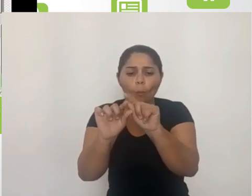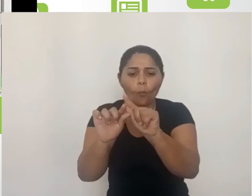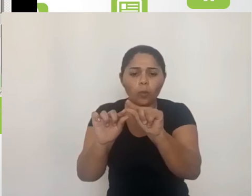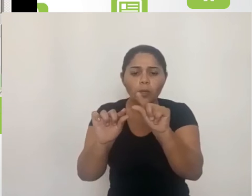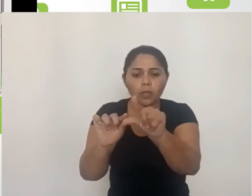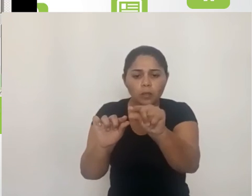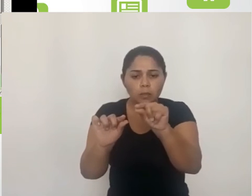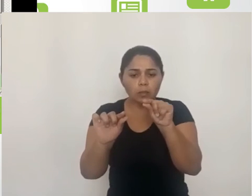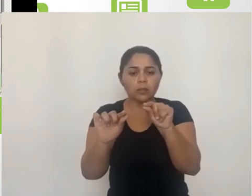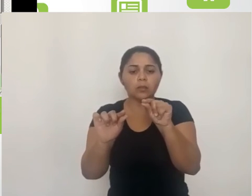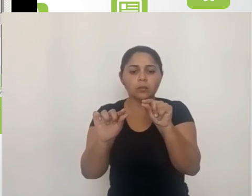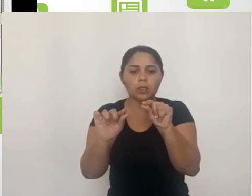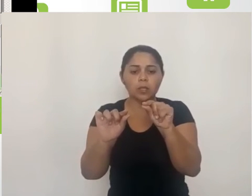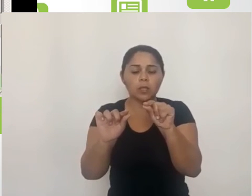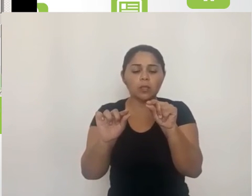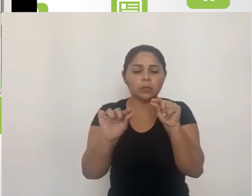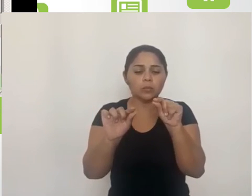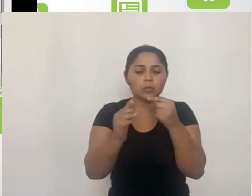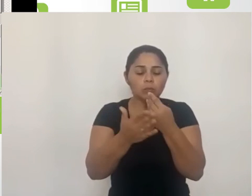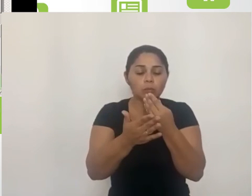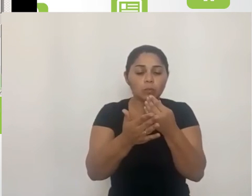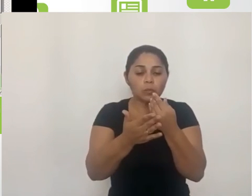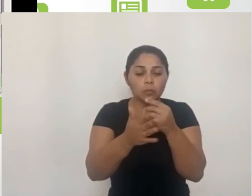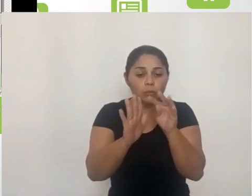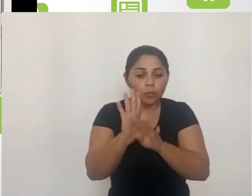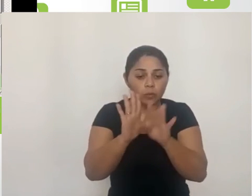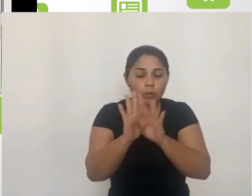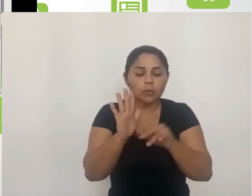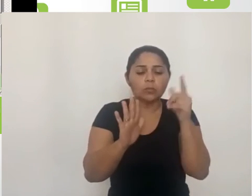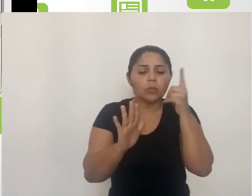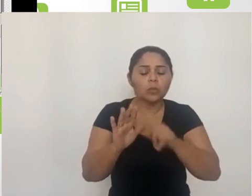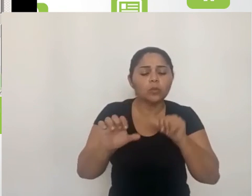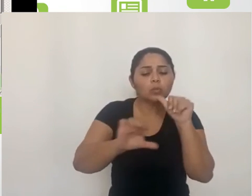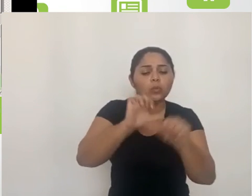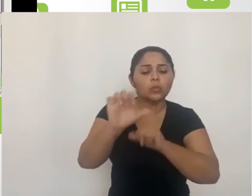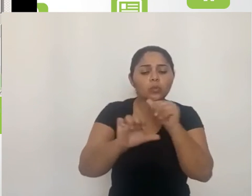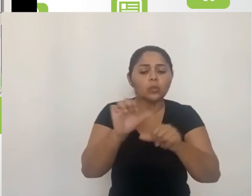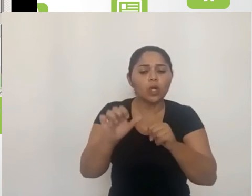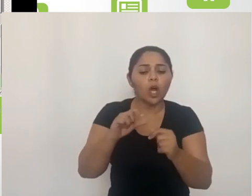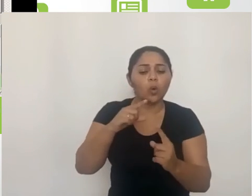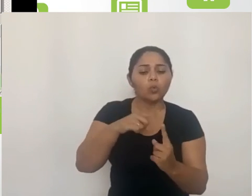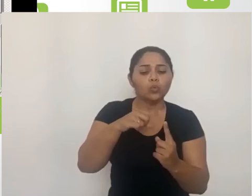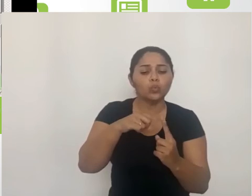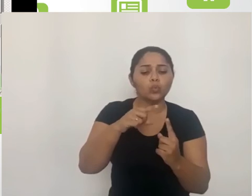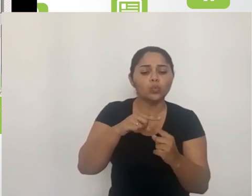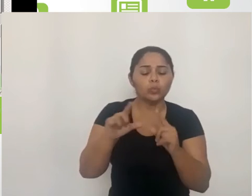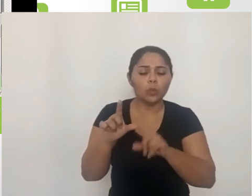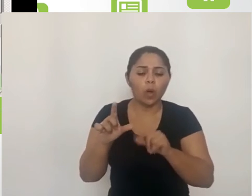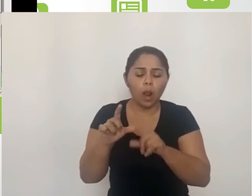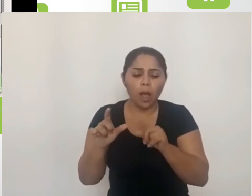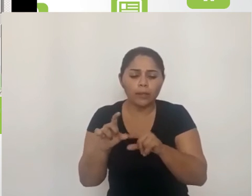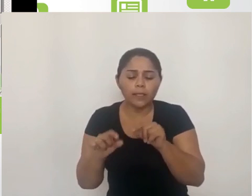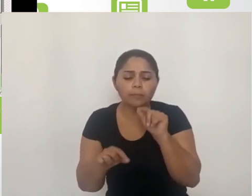seleciono aqui o meu texto, aula sobre GIMP, eu consigo mudar essa fonte.